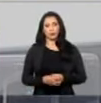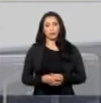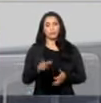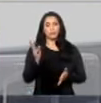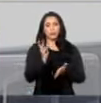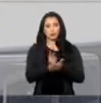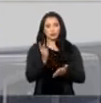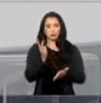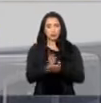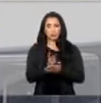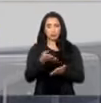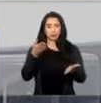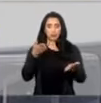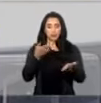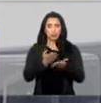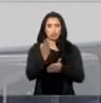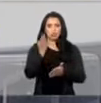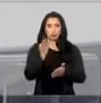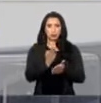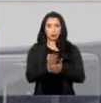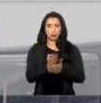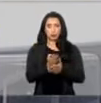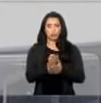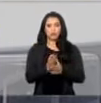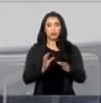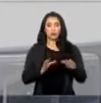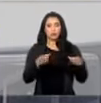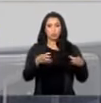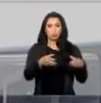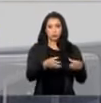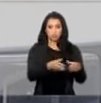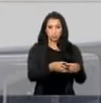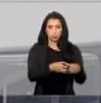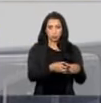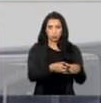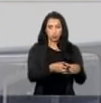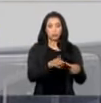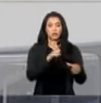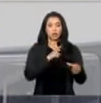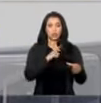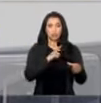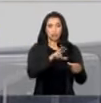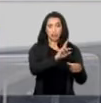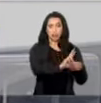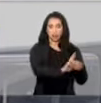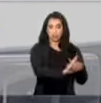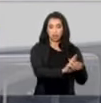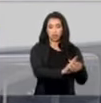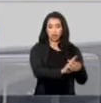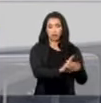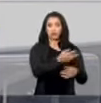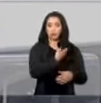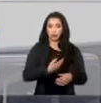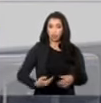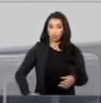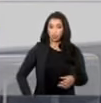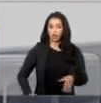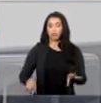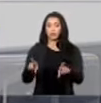são aprovadas no âmbito de um colegiado que tem tanto representantes do governo quanto da